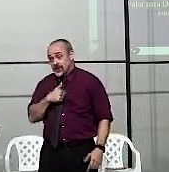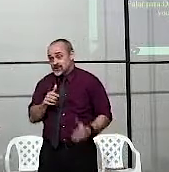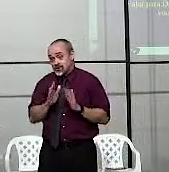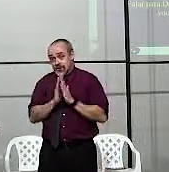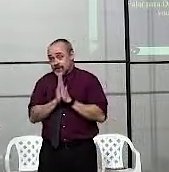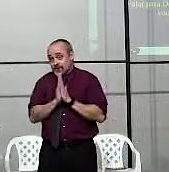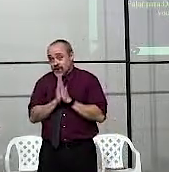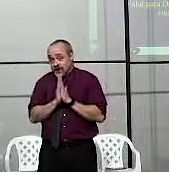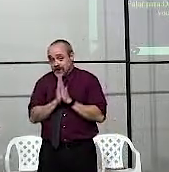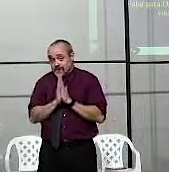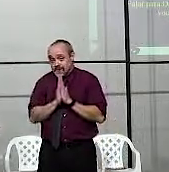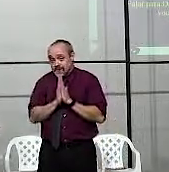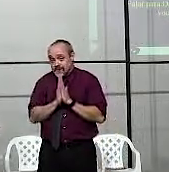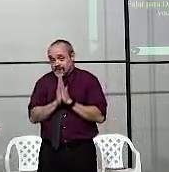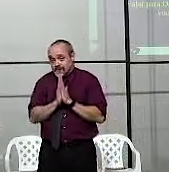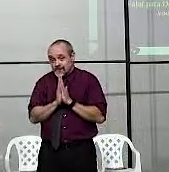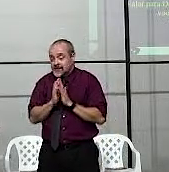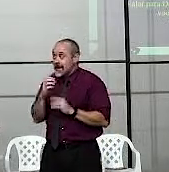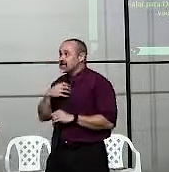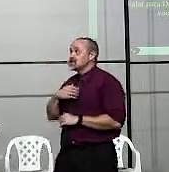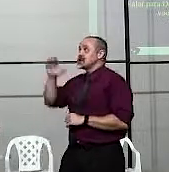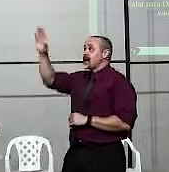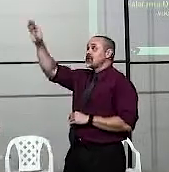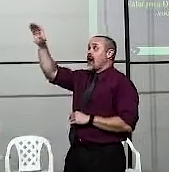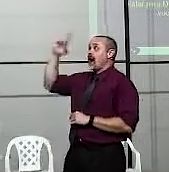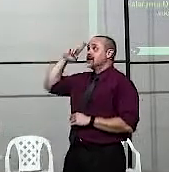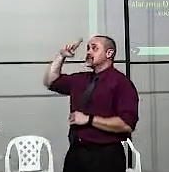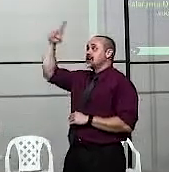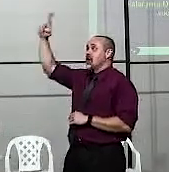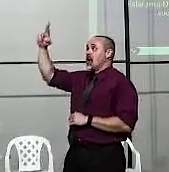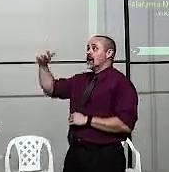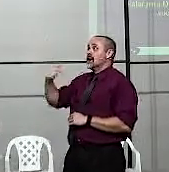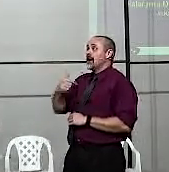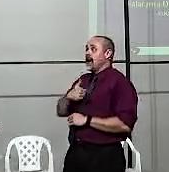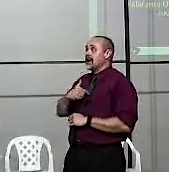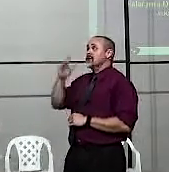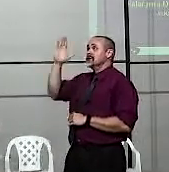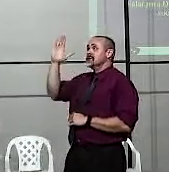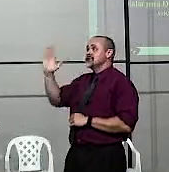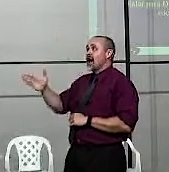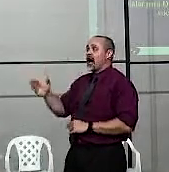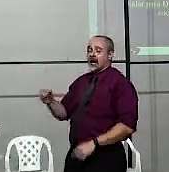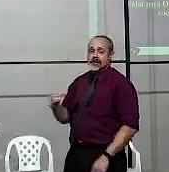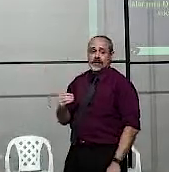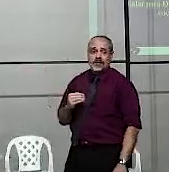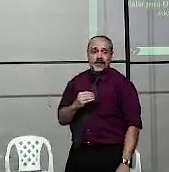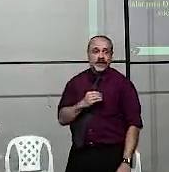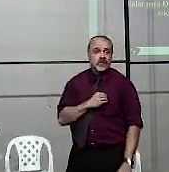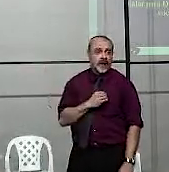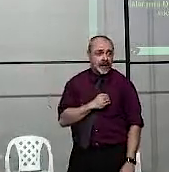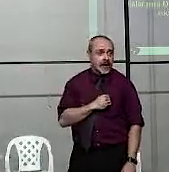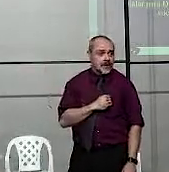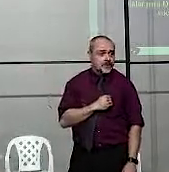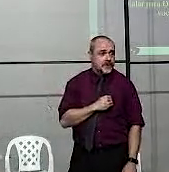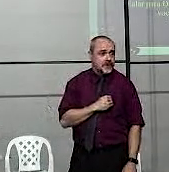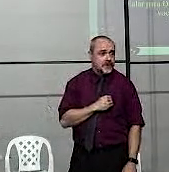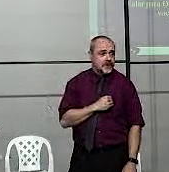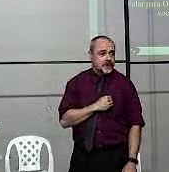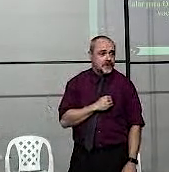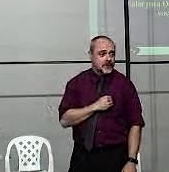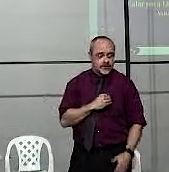Vamos supor que eu estou orando agora. Nesse jeito, Senhor, eu já pequei.